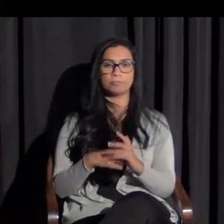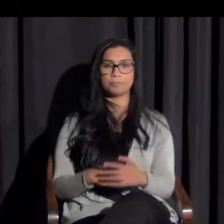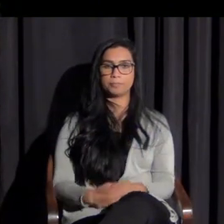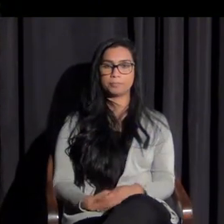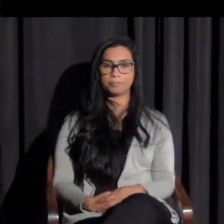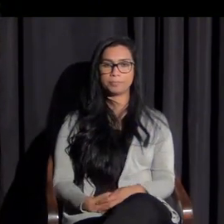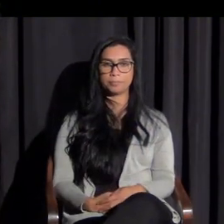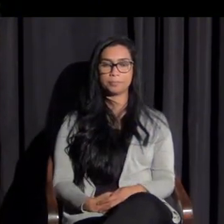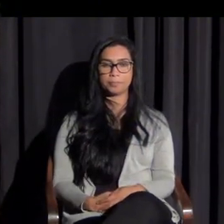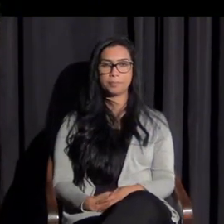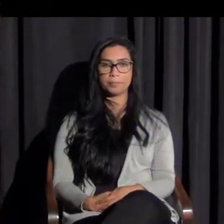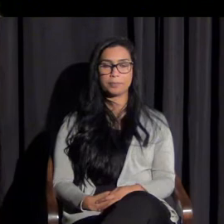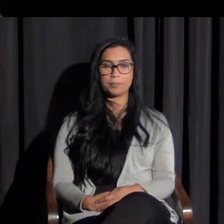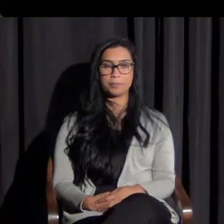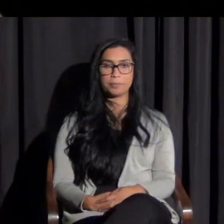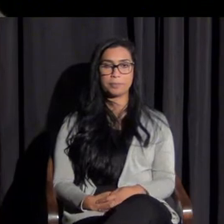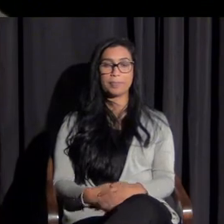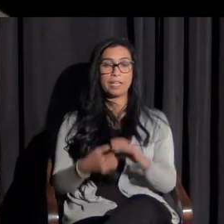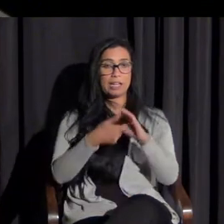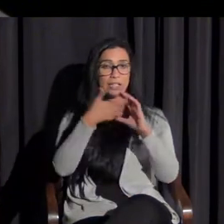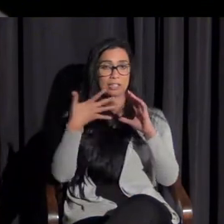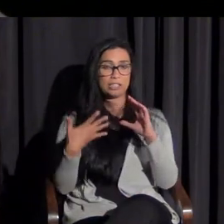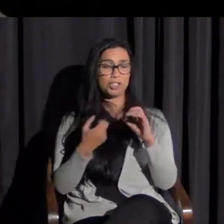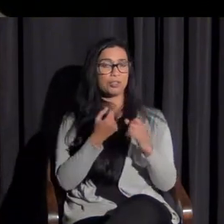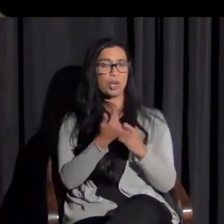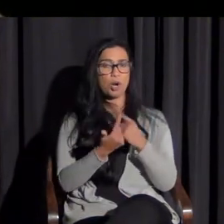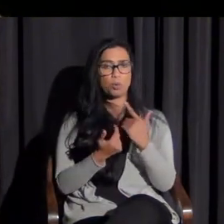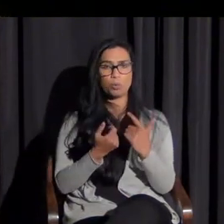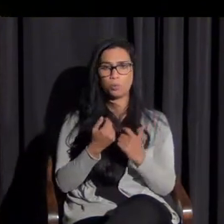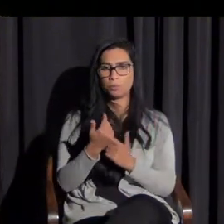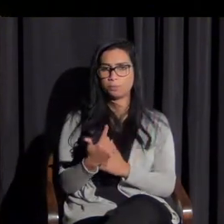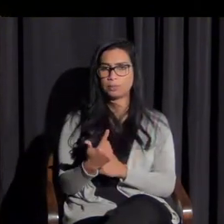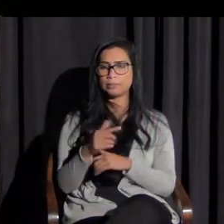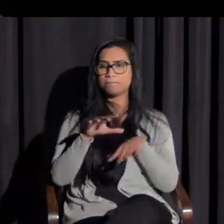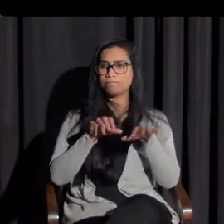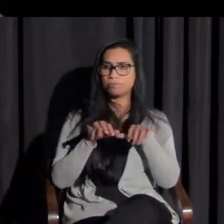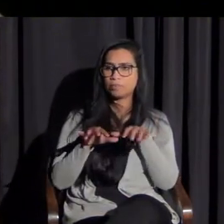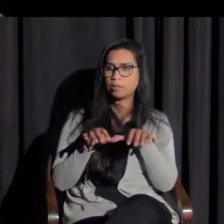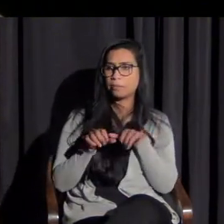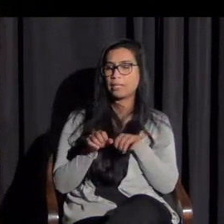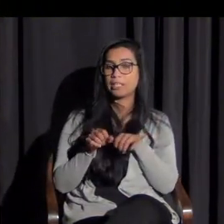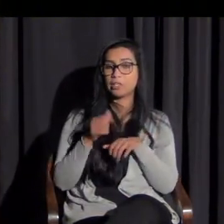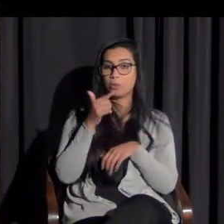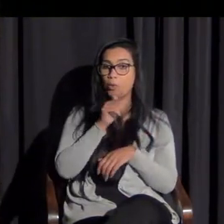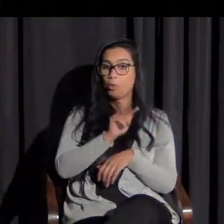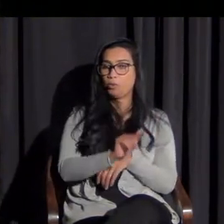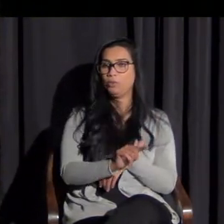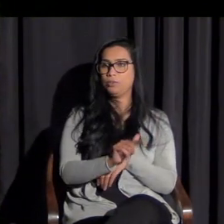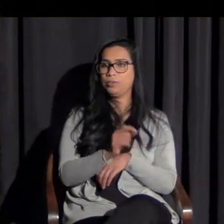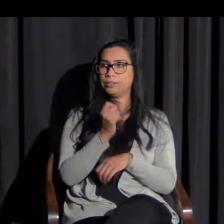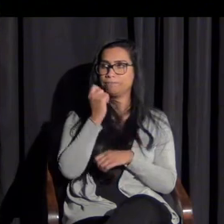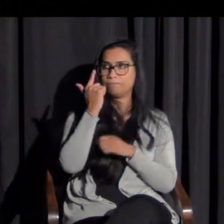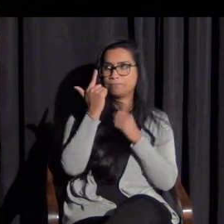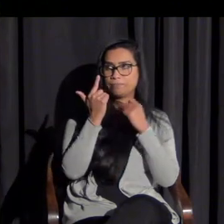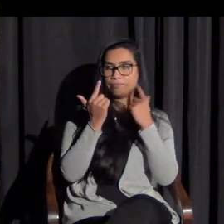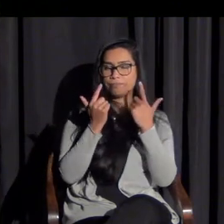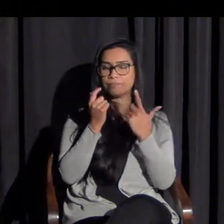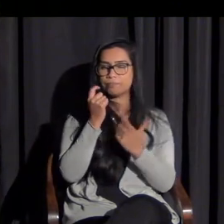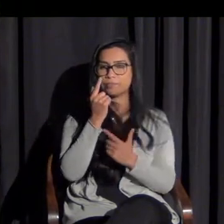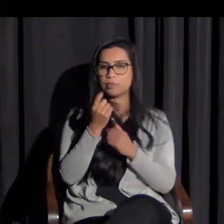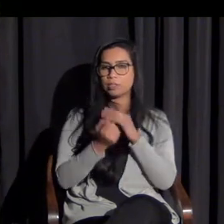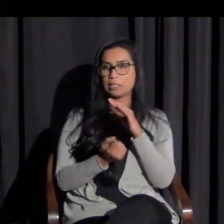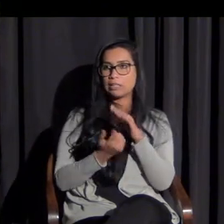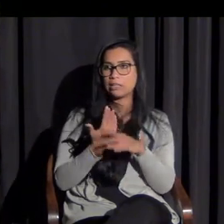Eu coloquei alguns aspectos que orientaram as perguntas, né, que foram feitas para os profissionais